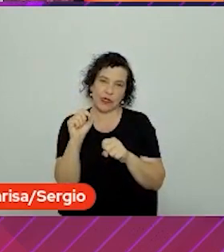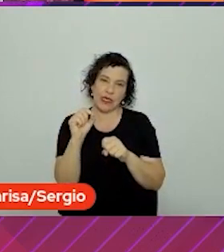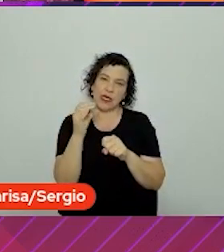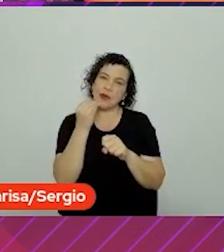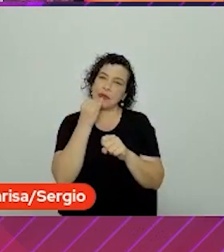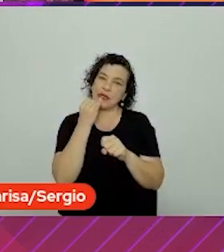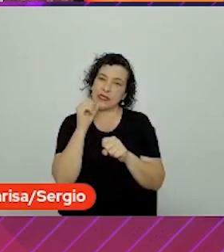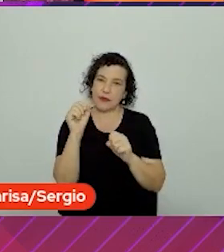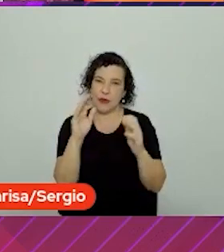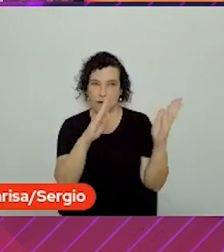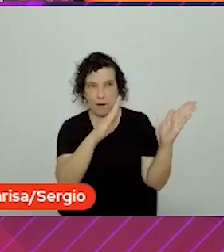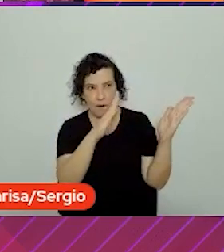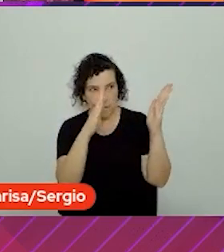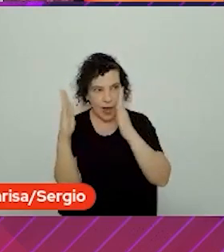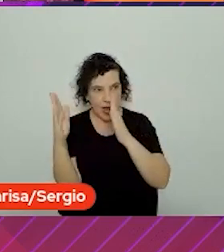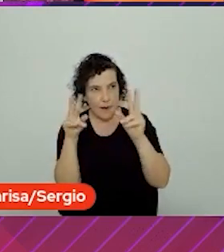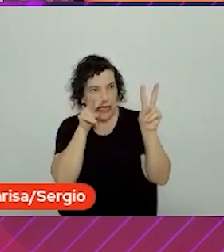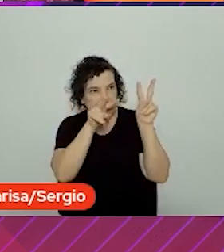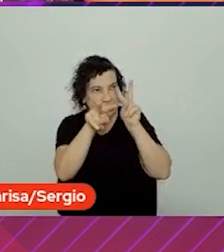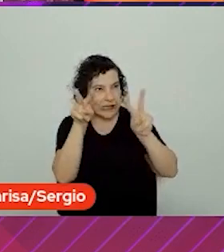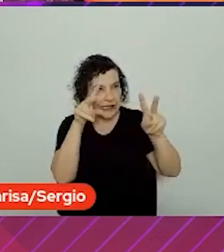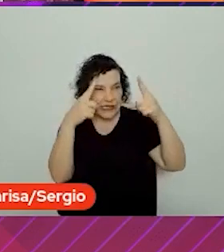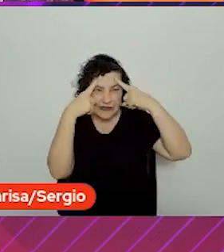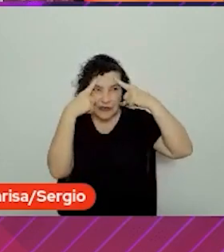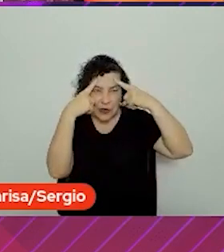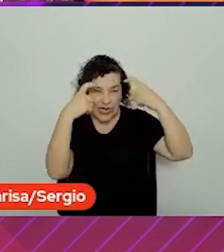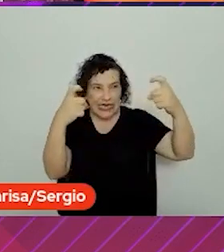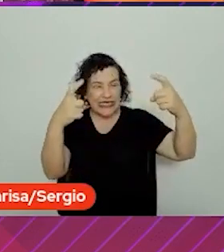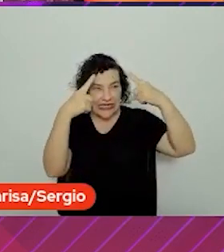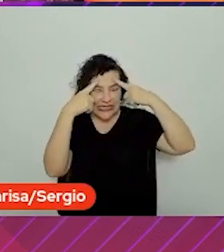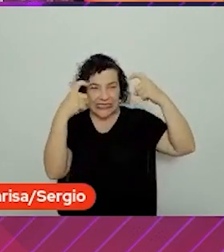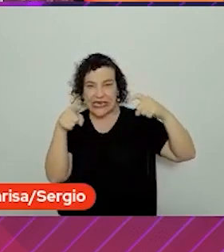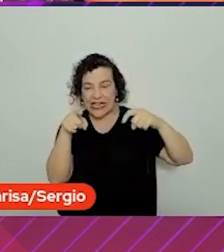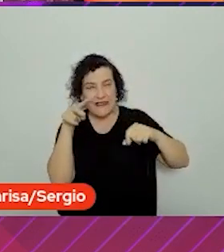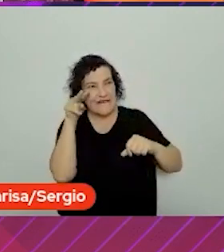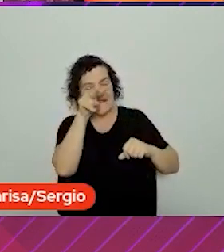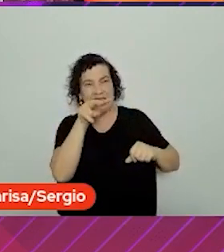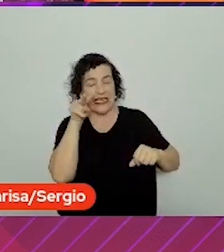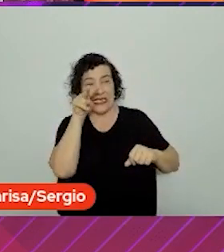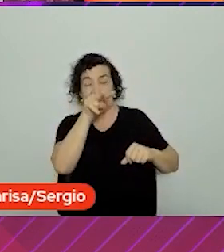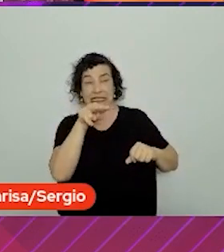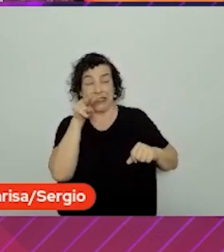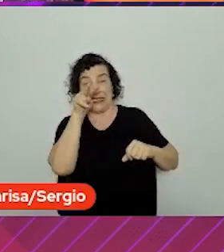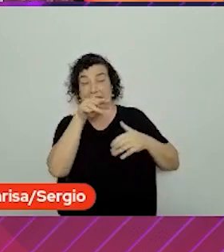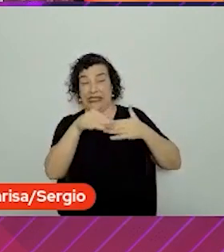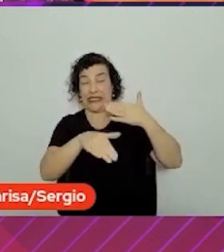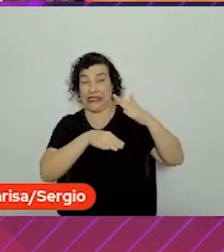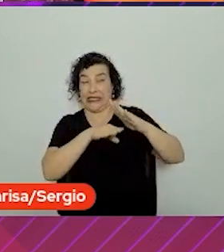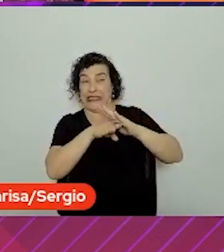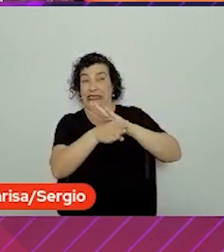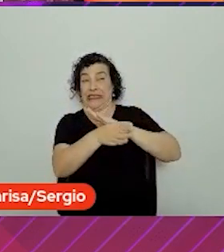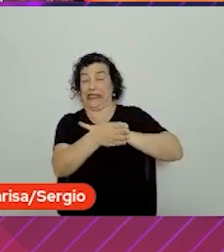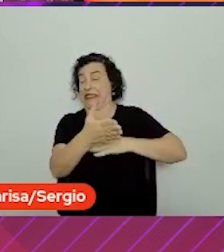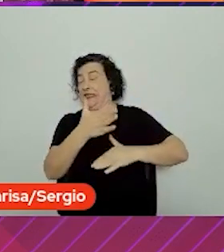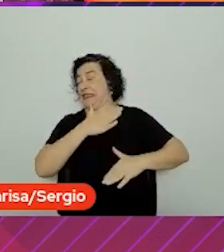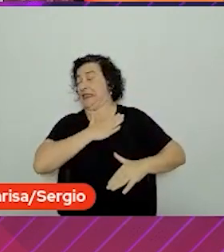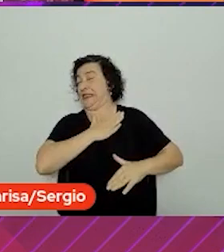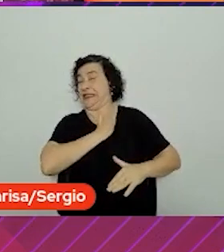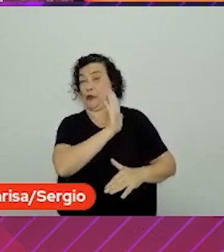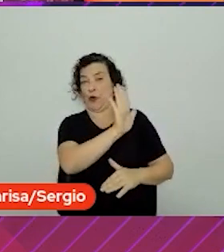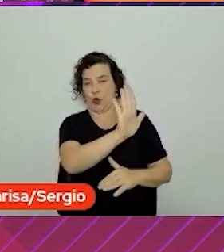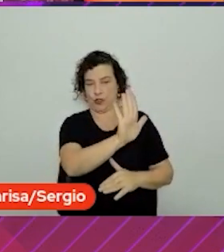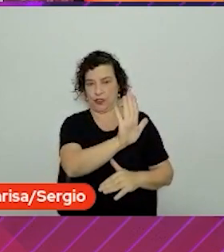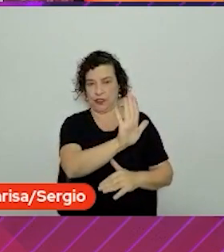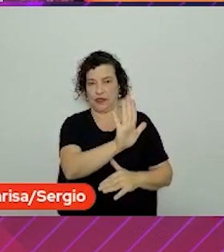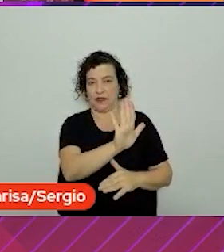de violência para que o Alex ele crie aversão à própria questão da violência. Então, a partir do momento que